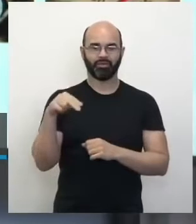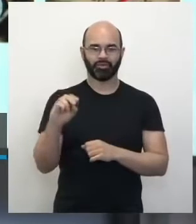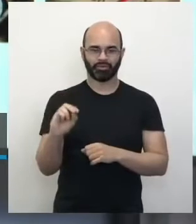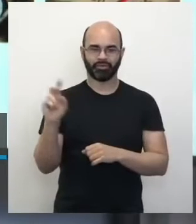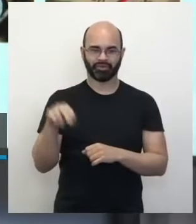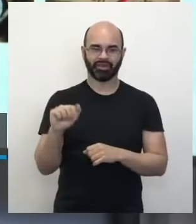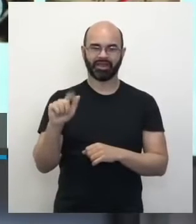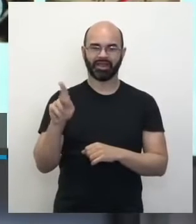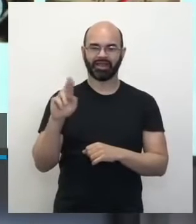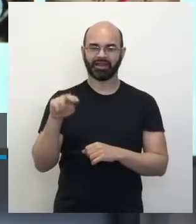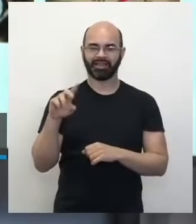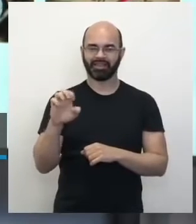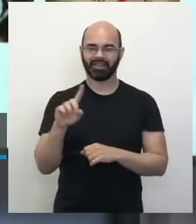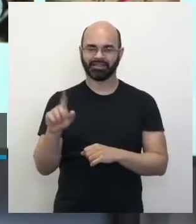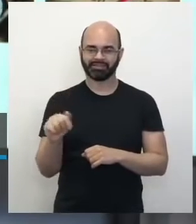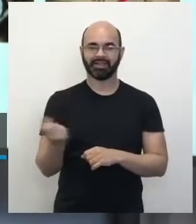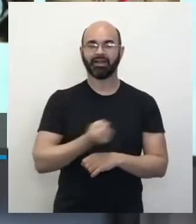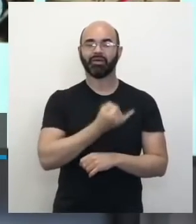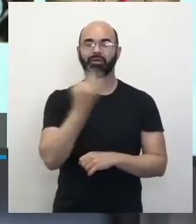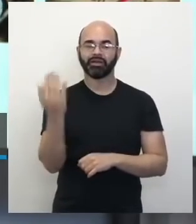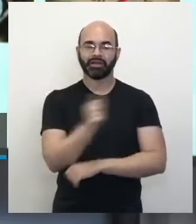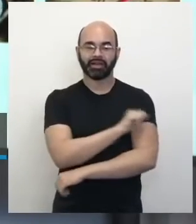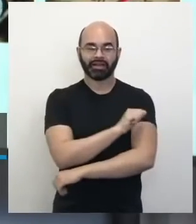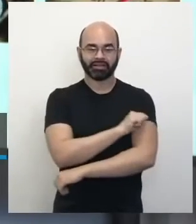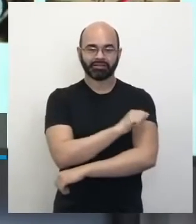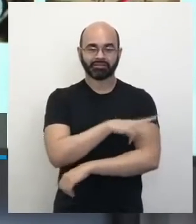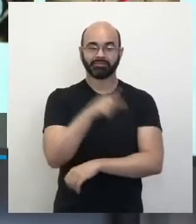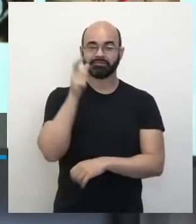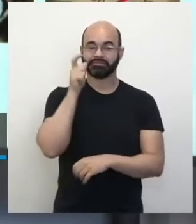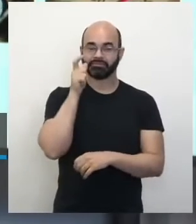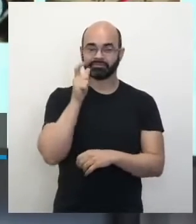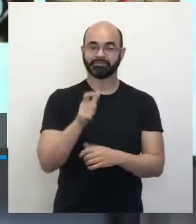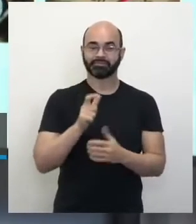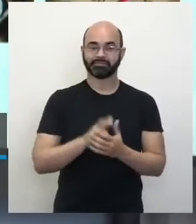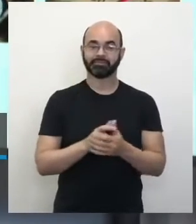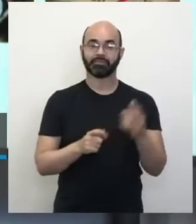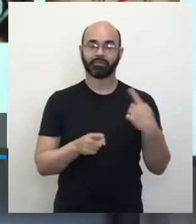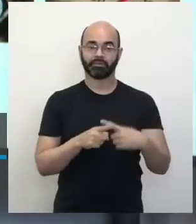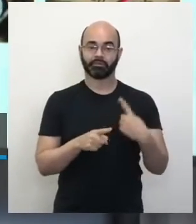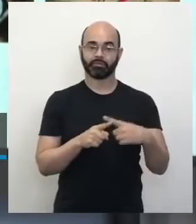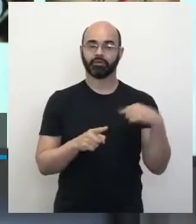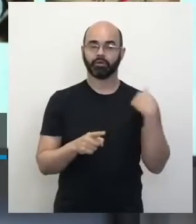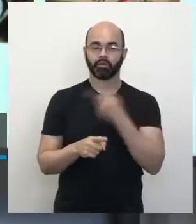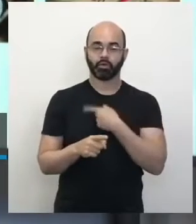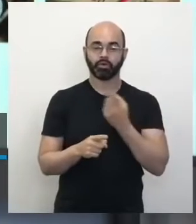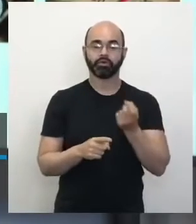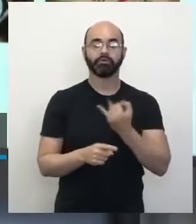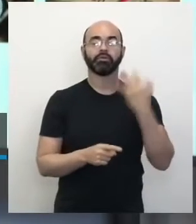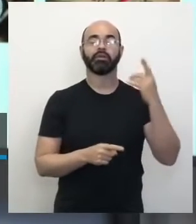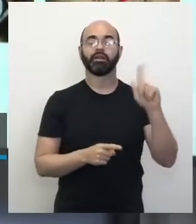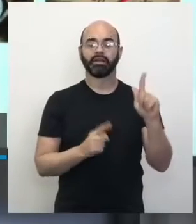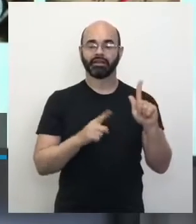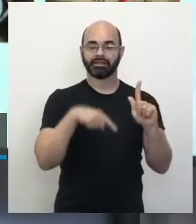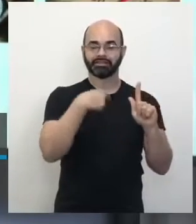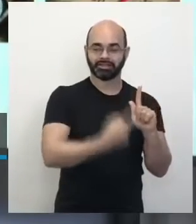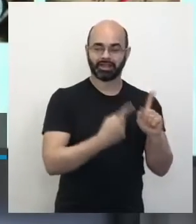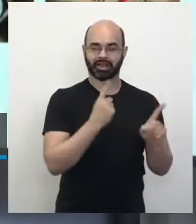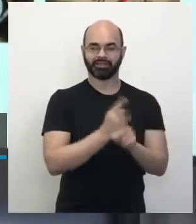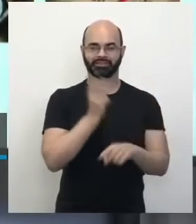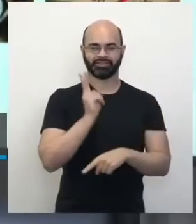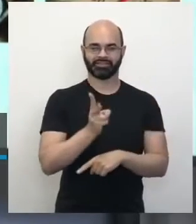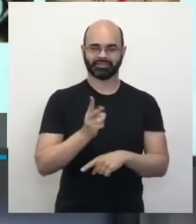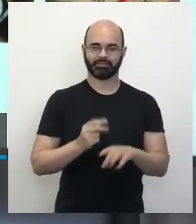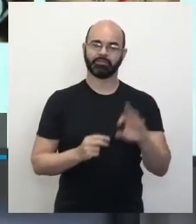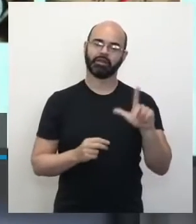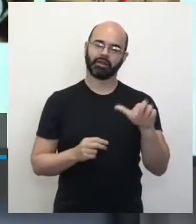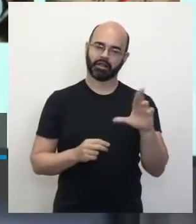nós estamos medindo, que é a quantidade de alunos. Então, é bem interessante isso daí, né? Porque a gente sempre vai localizar uma grandeza depois de algum valor.